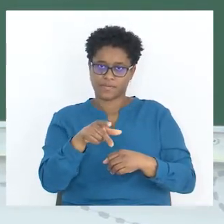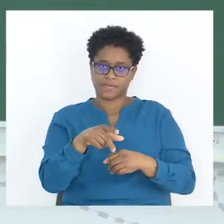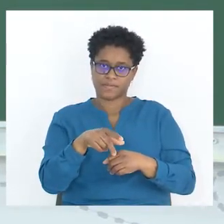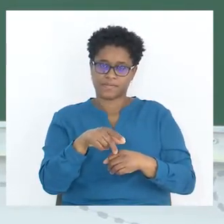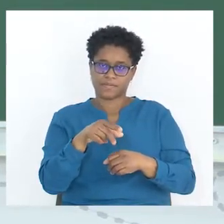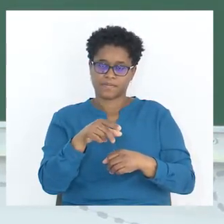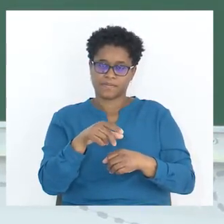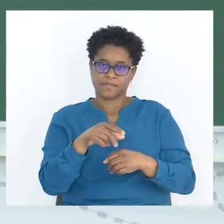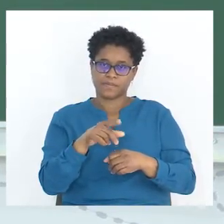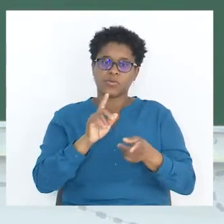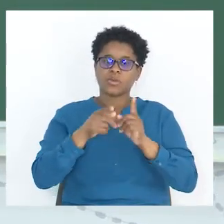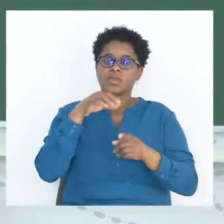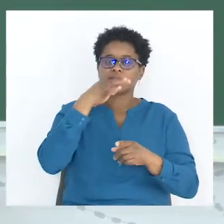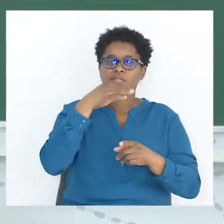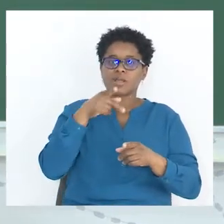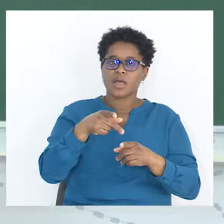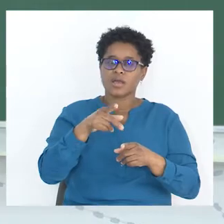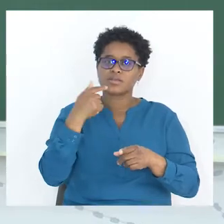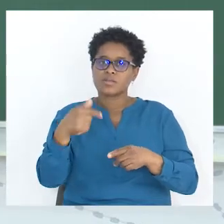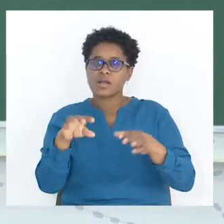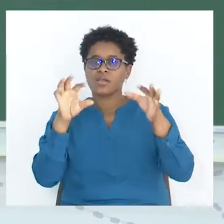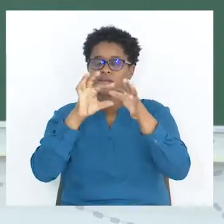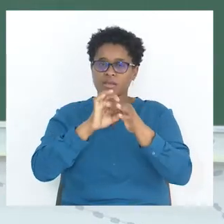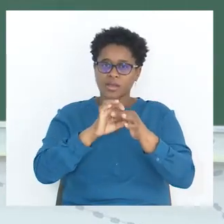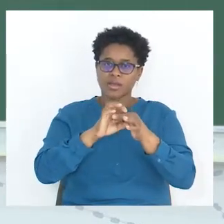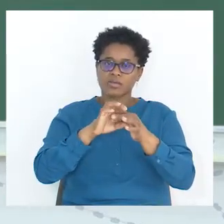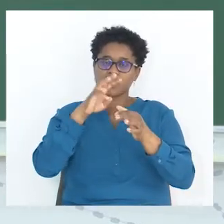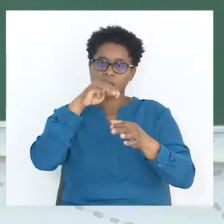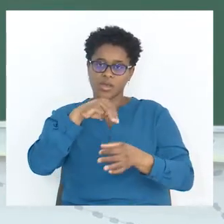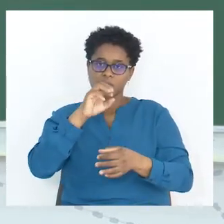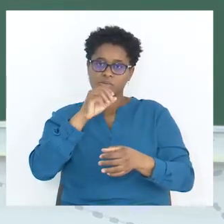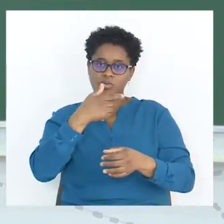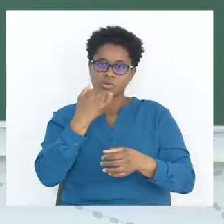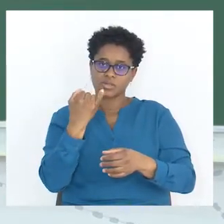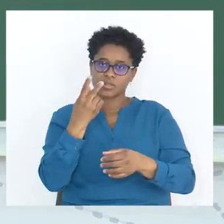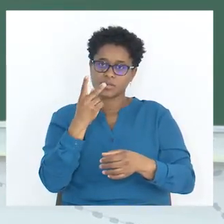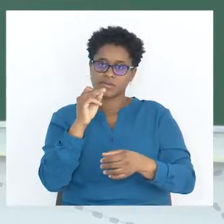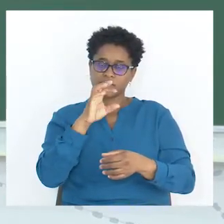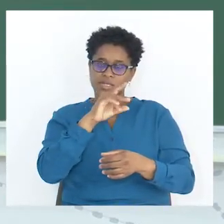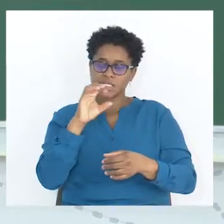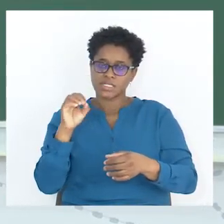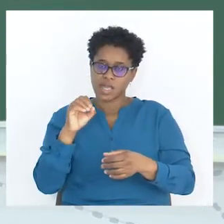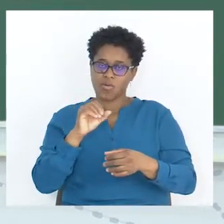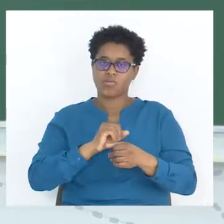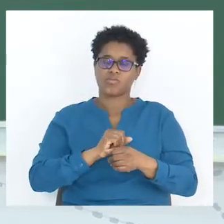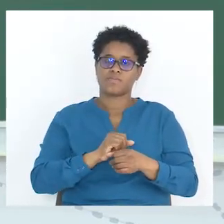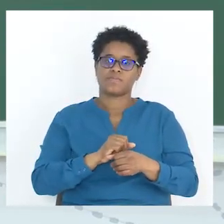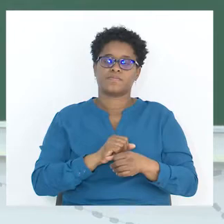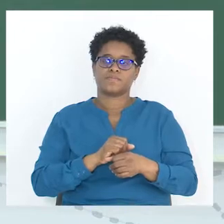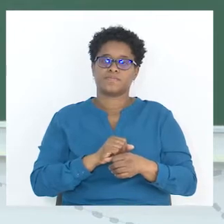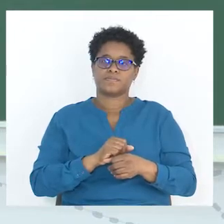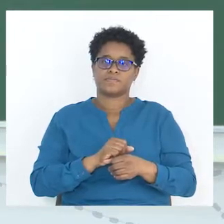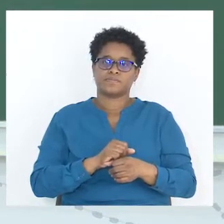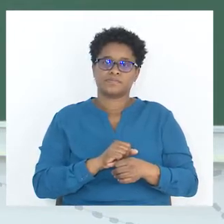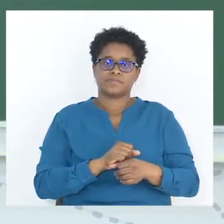Então a dopamina, o que é que diz lá? Está associada à motivação, não é assim? Está associada à